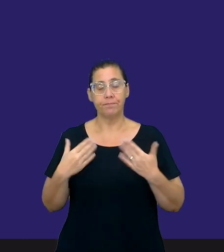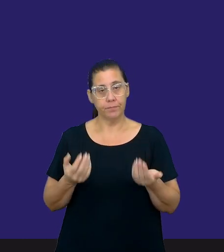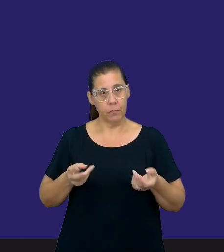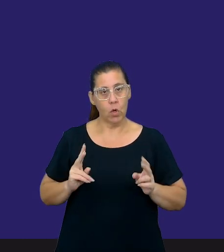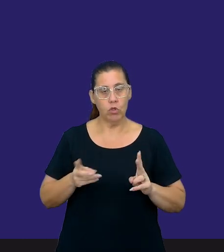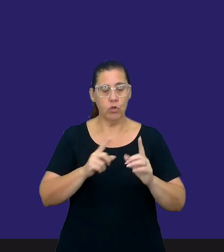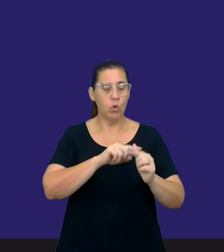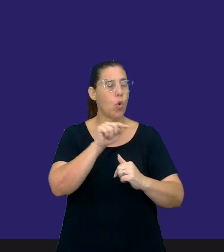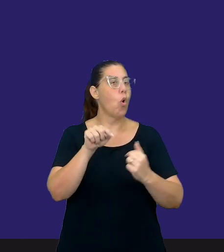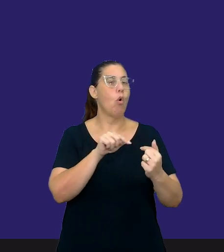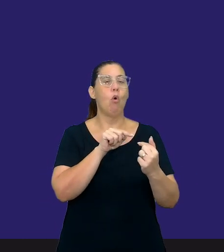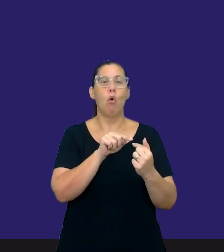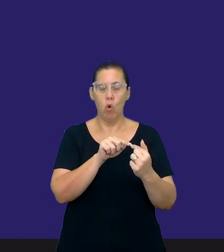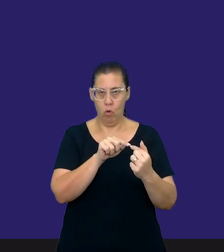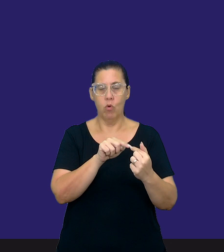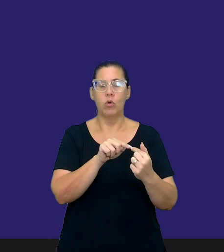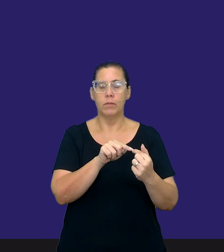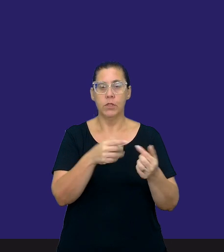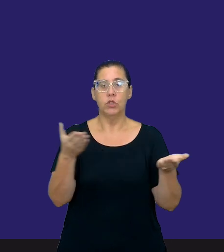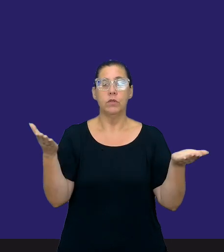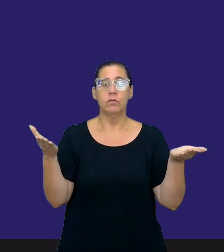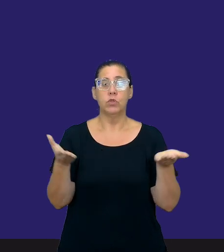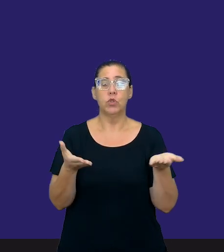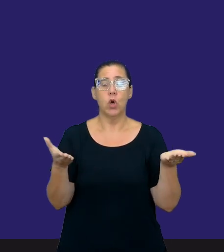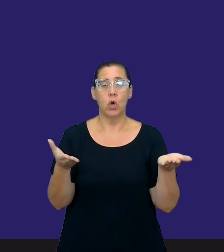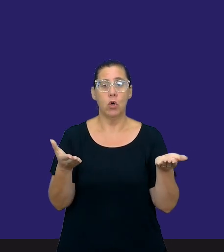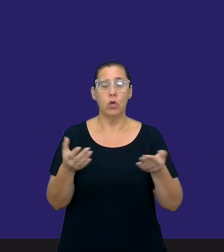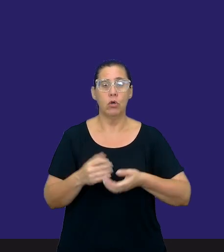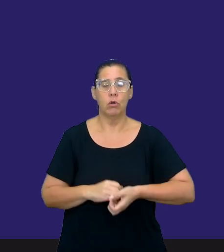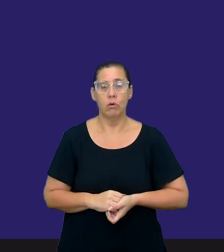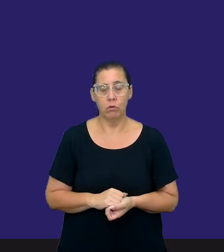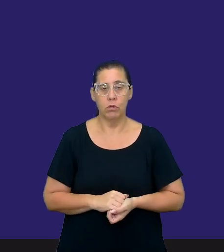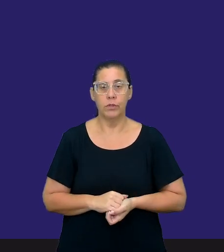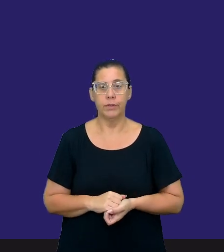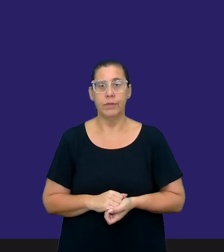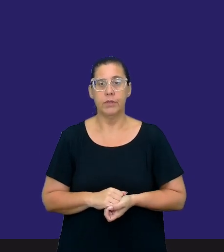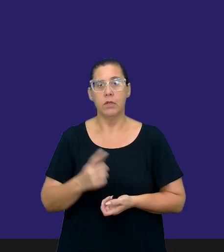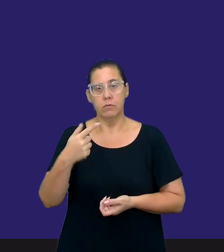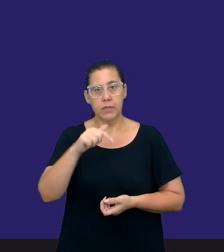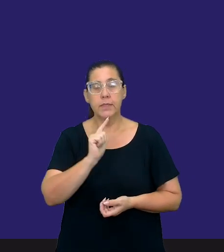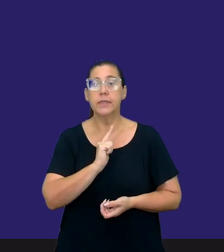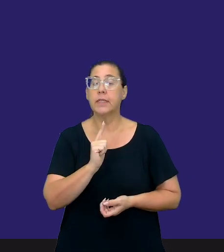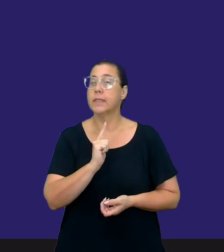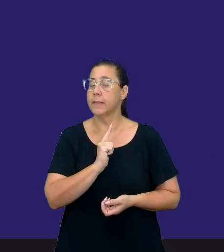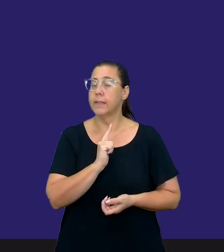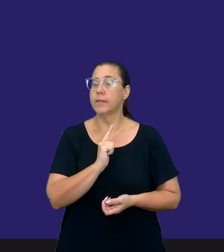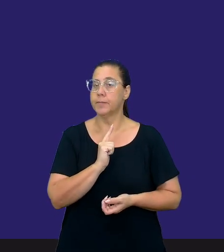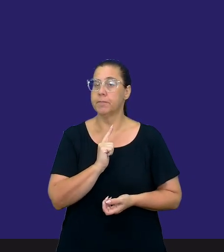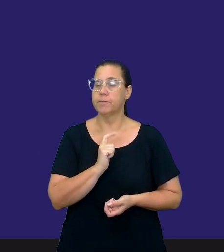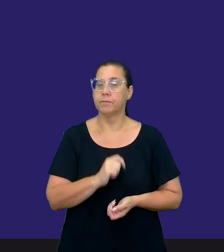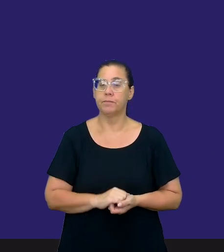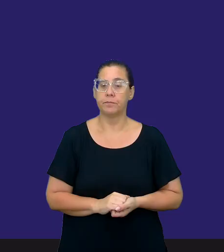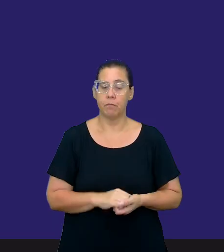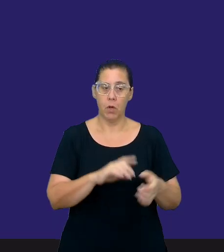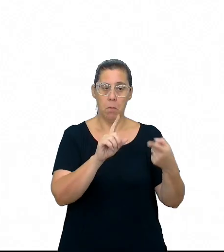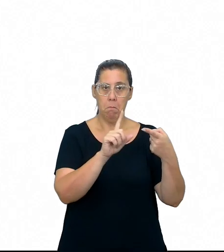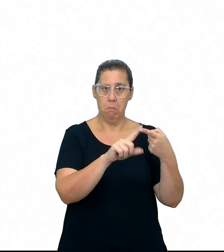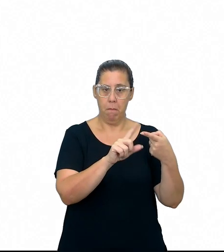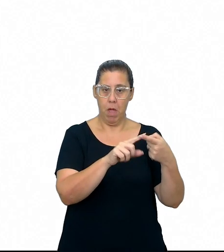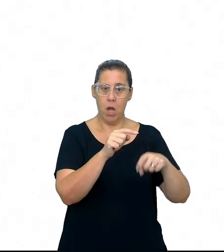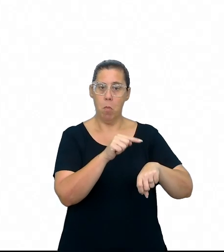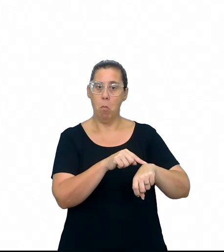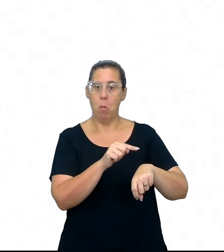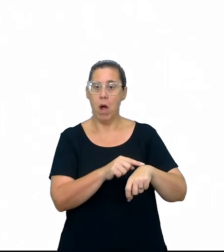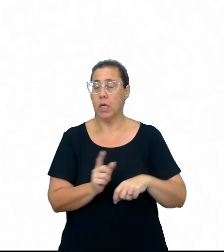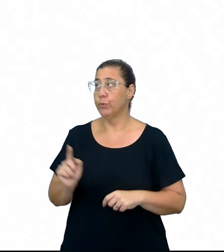para os objetivos do nosso encontro de hoje, vocês terão aí, primeiro momento que